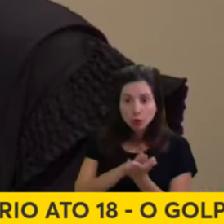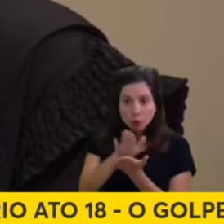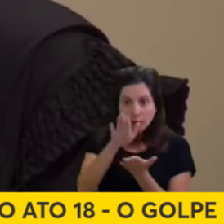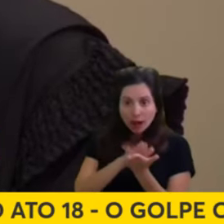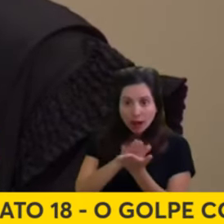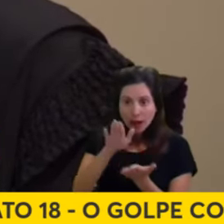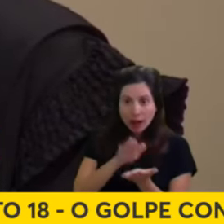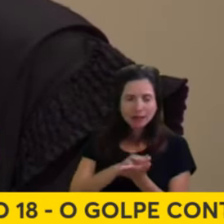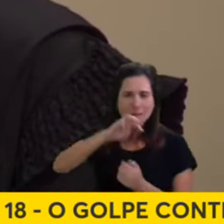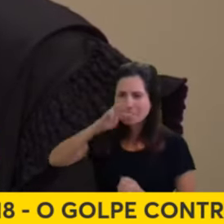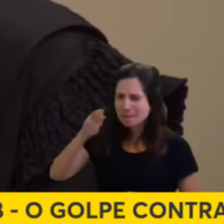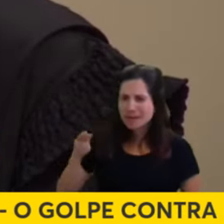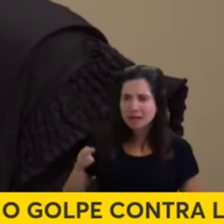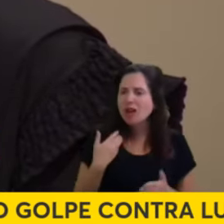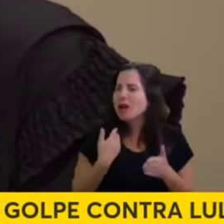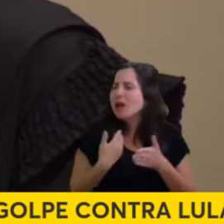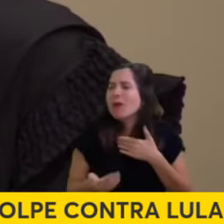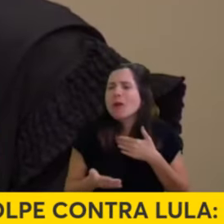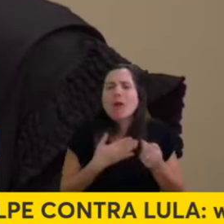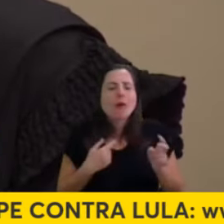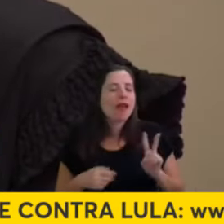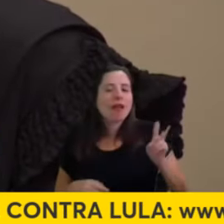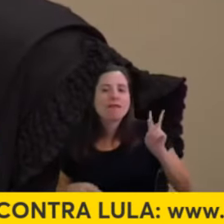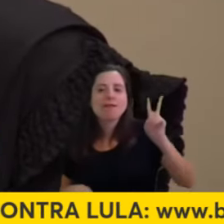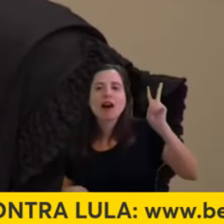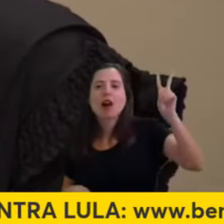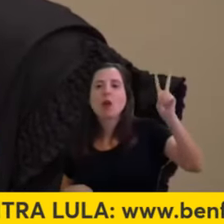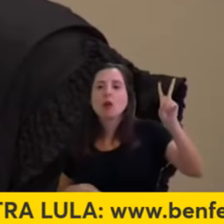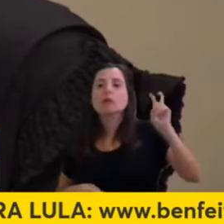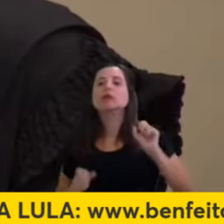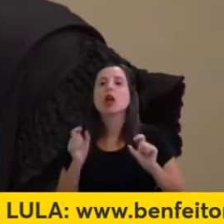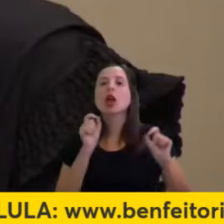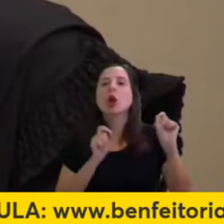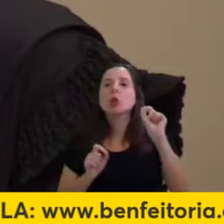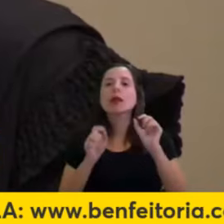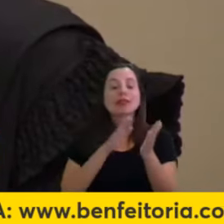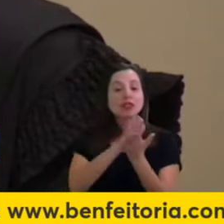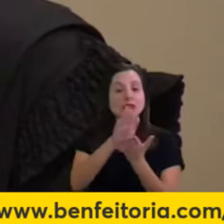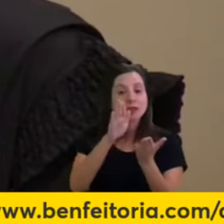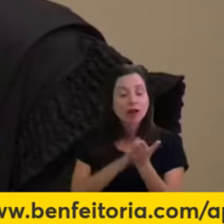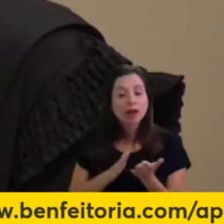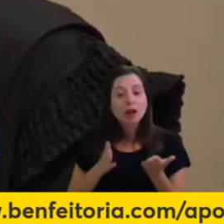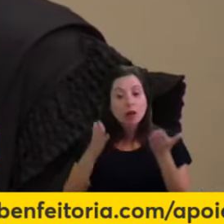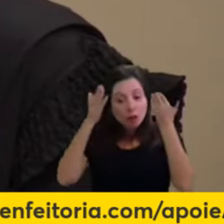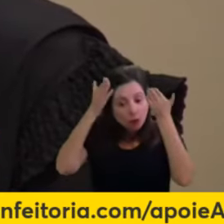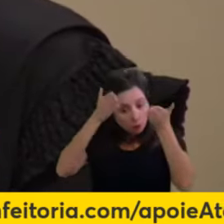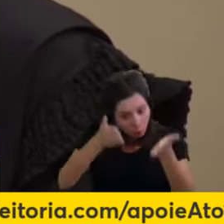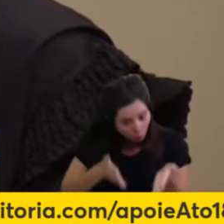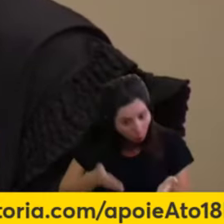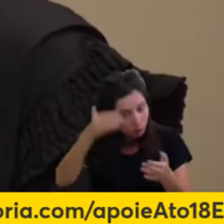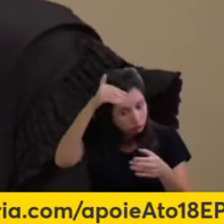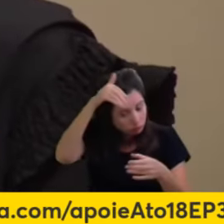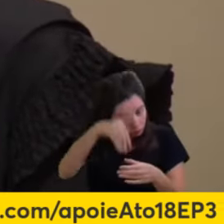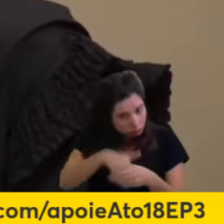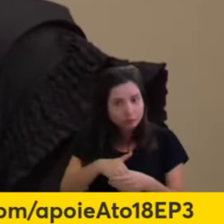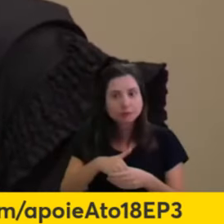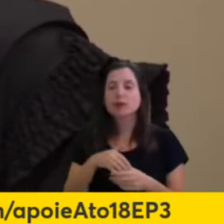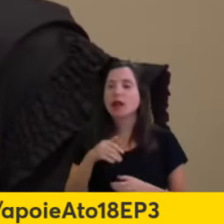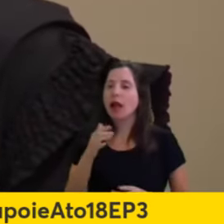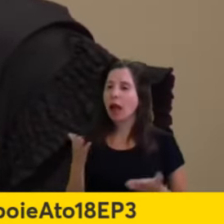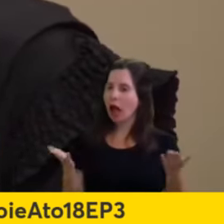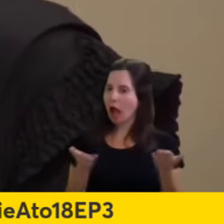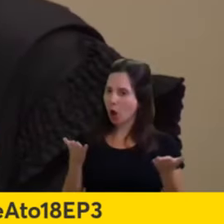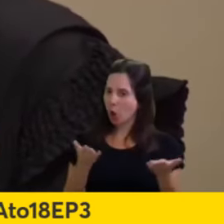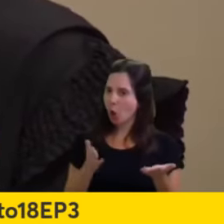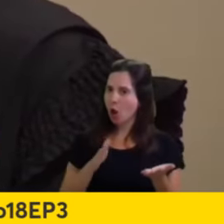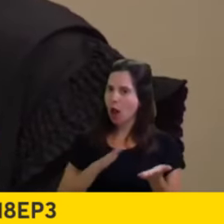milhões qualquer valor a ser utilizado deverá ser sombra de dúvidas o limite de gastos daquela eleição assim despesas com viagens para todo o território